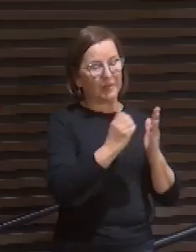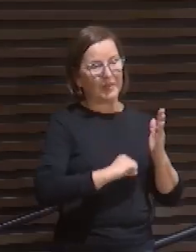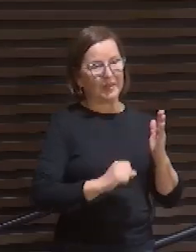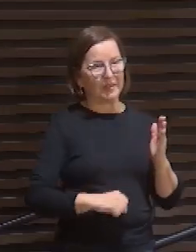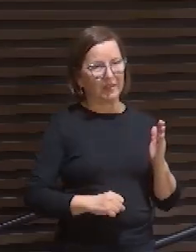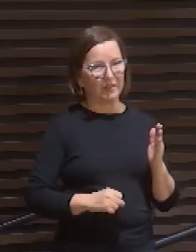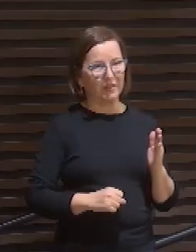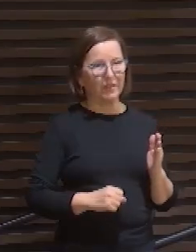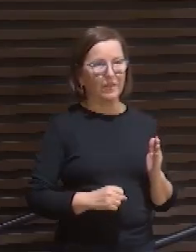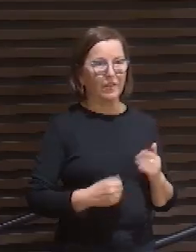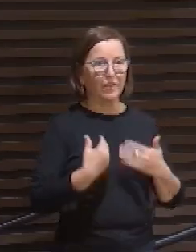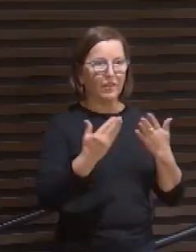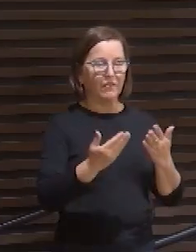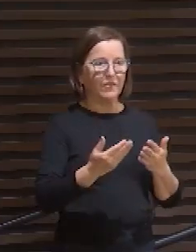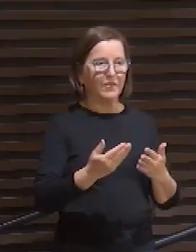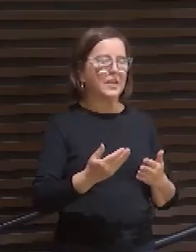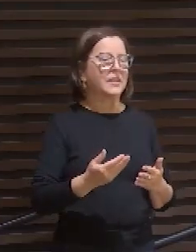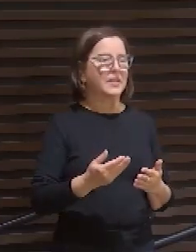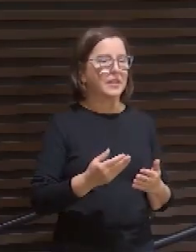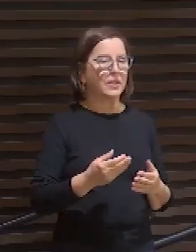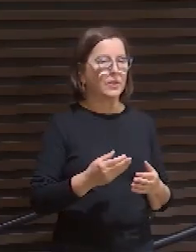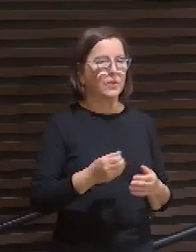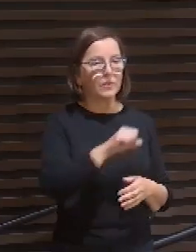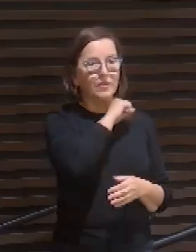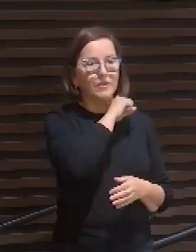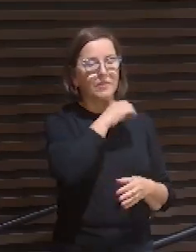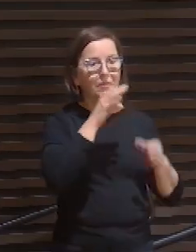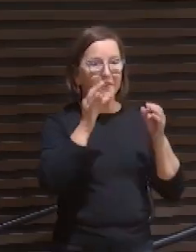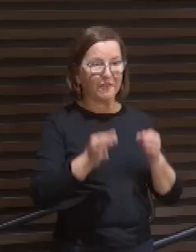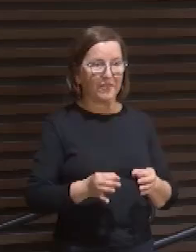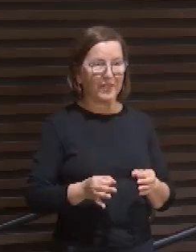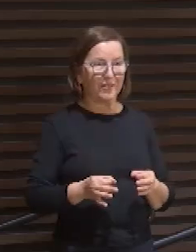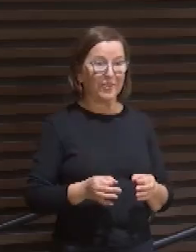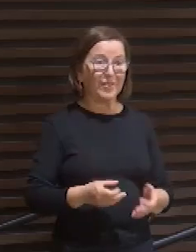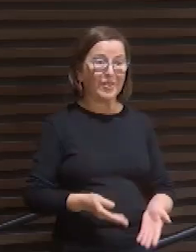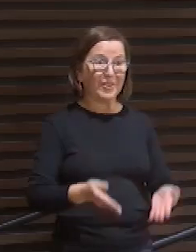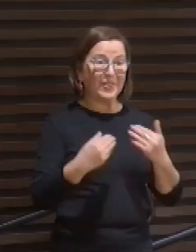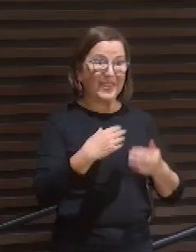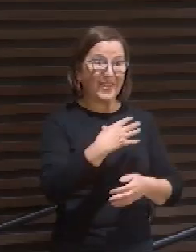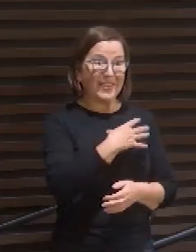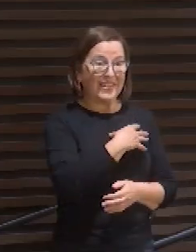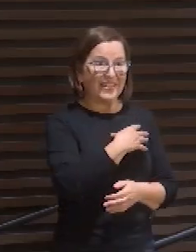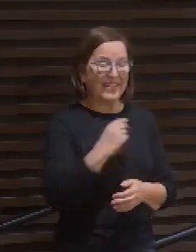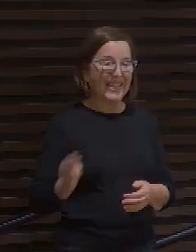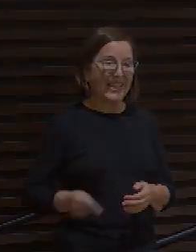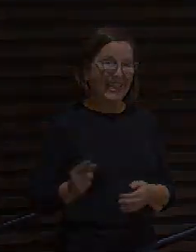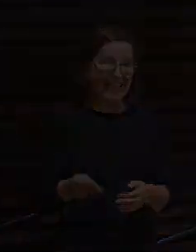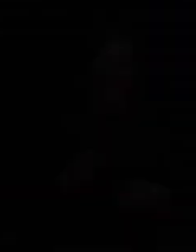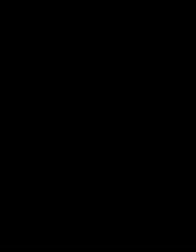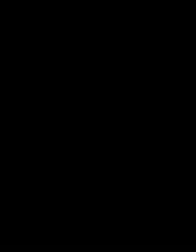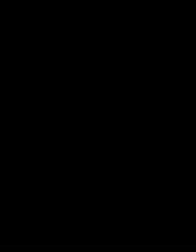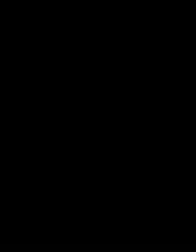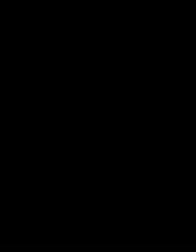mesmo um sacrifício perfeito, ele nos deu uma eterna redenção.